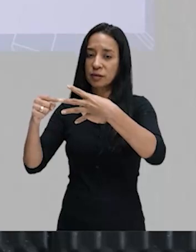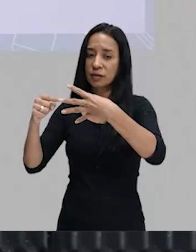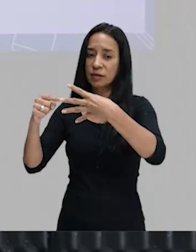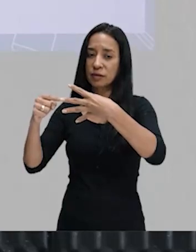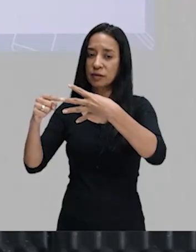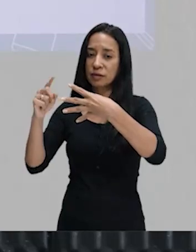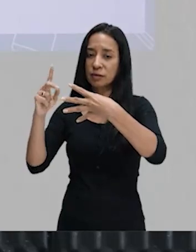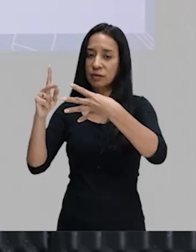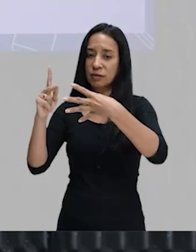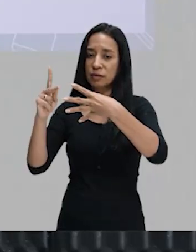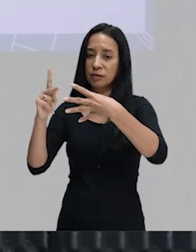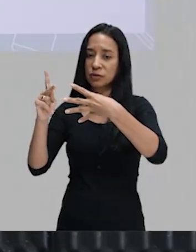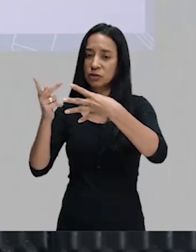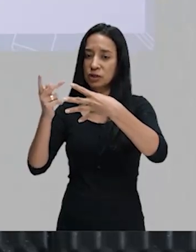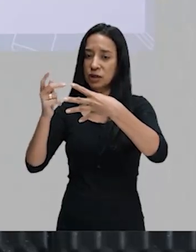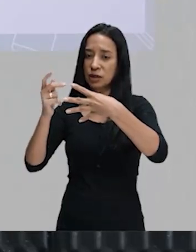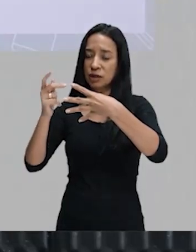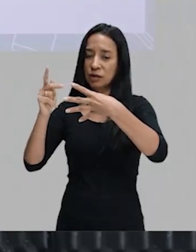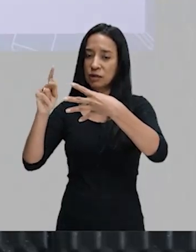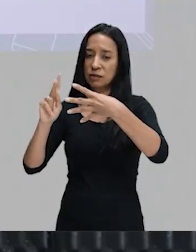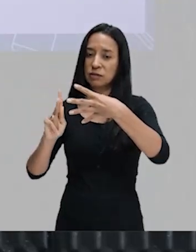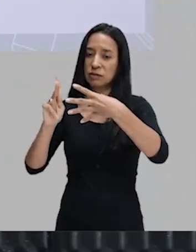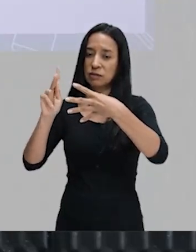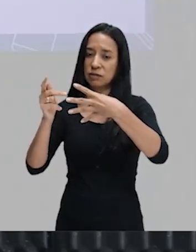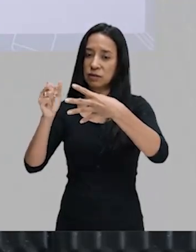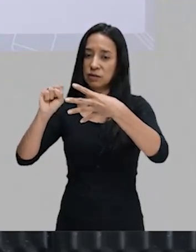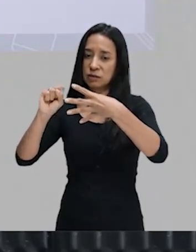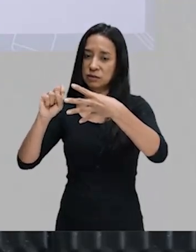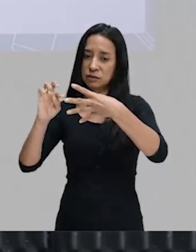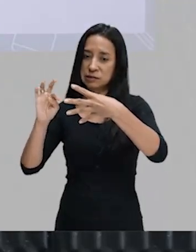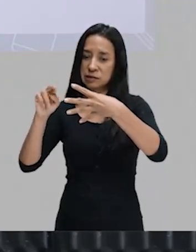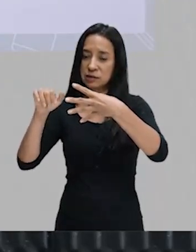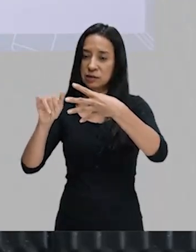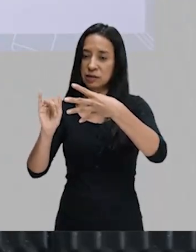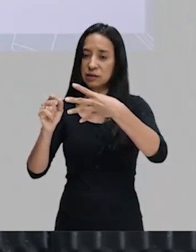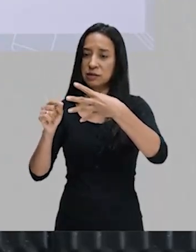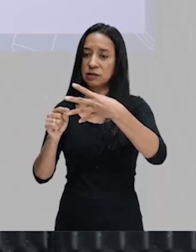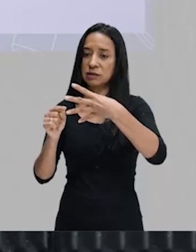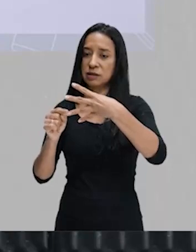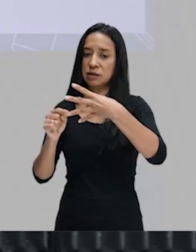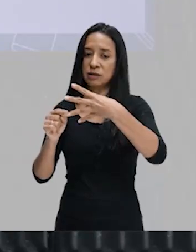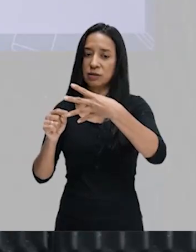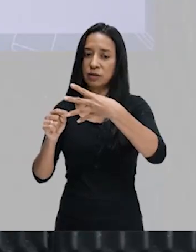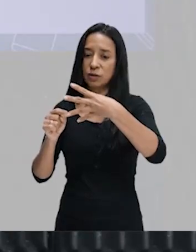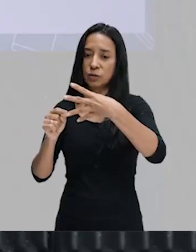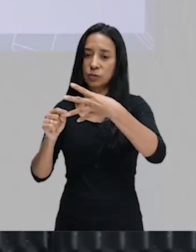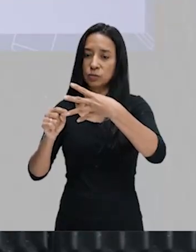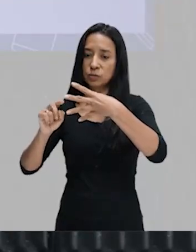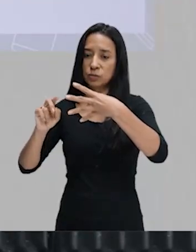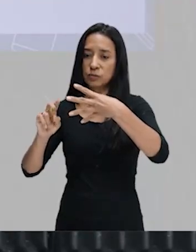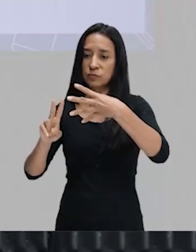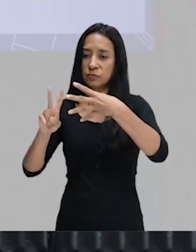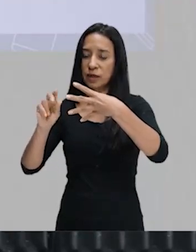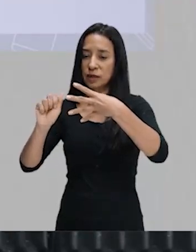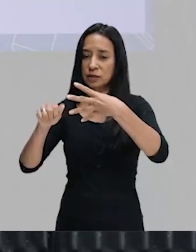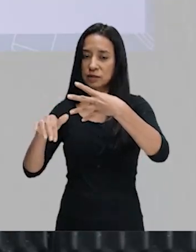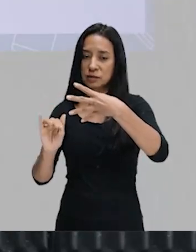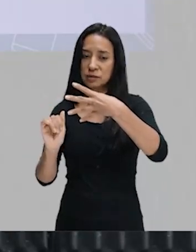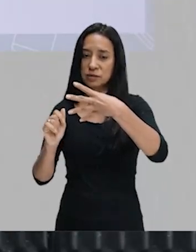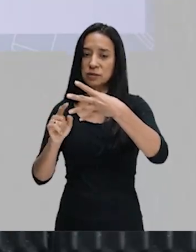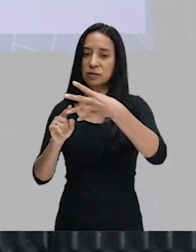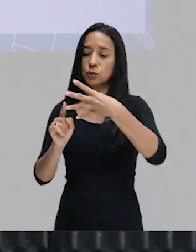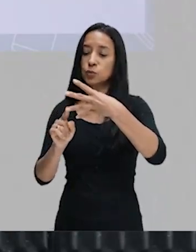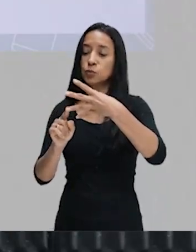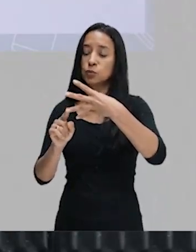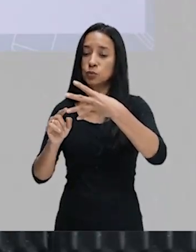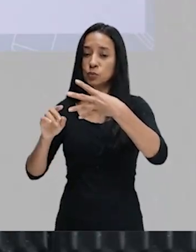Kshatriya, depois Vaixya, depois Sudra. Aí tem a quinta, que está abaixo da pirâmide. Essa